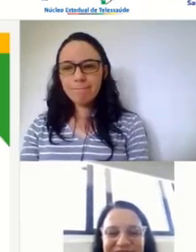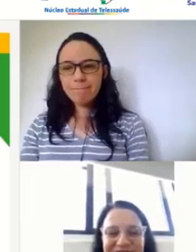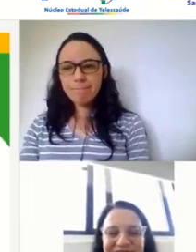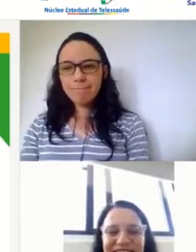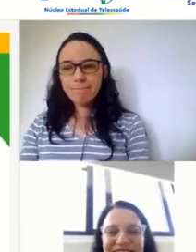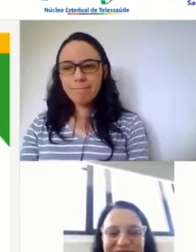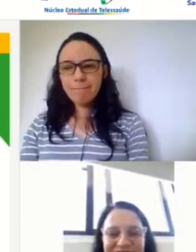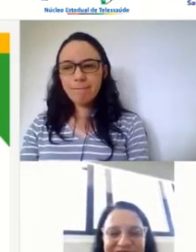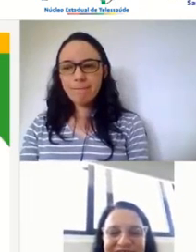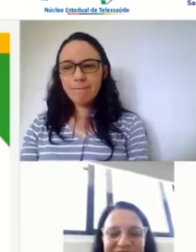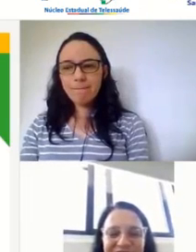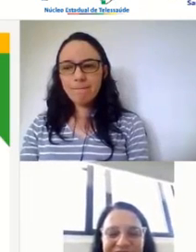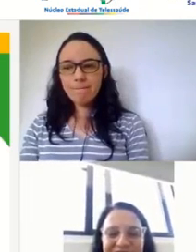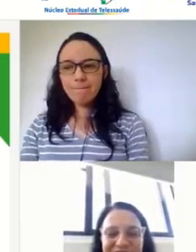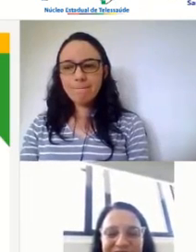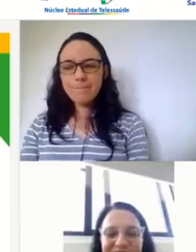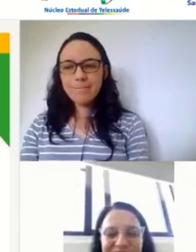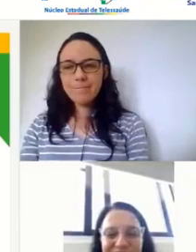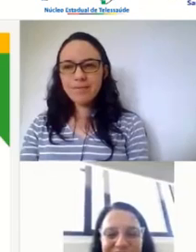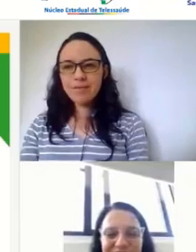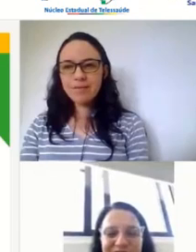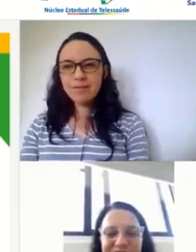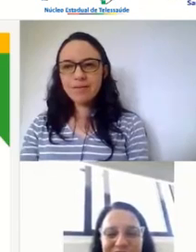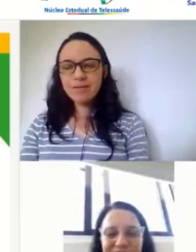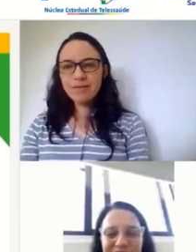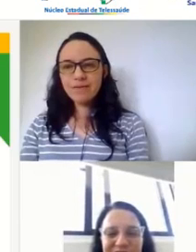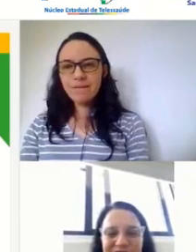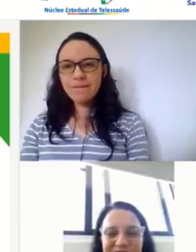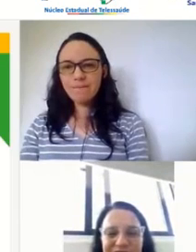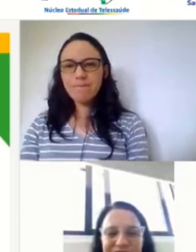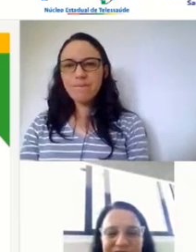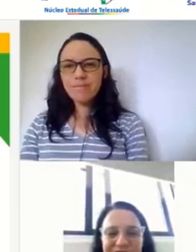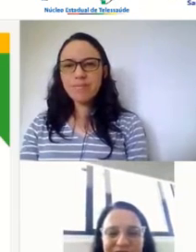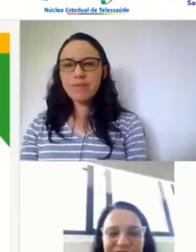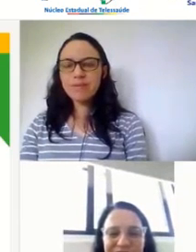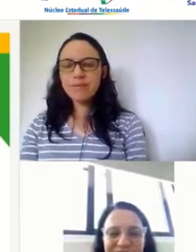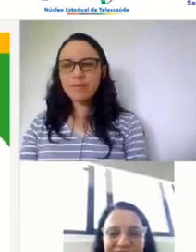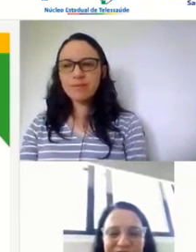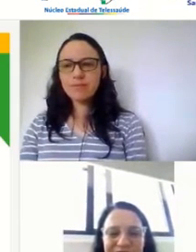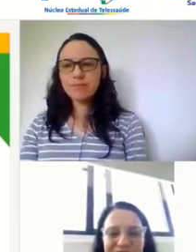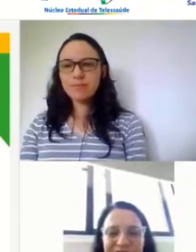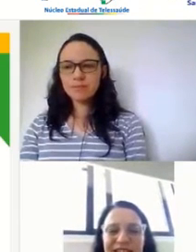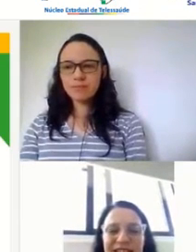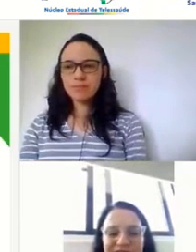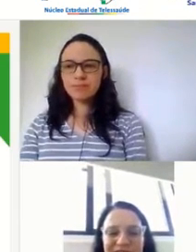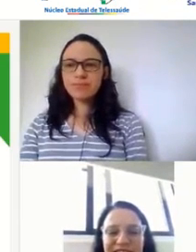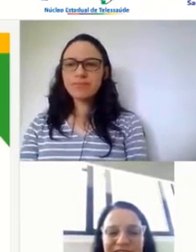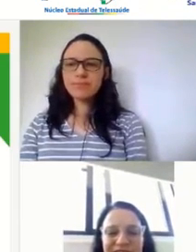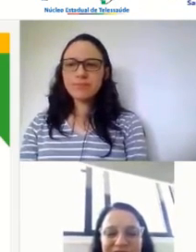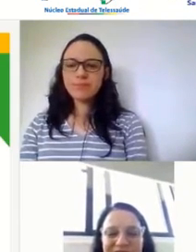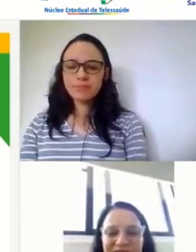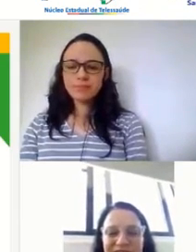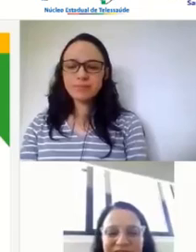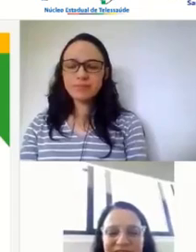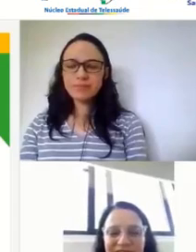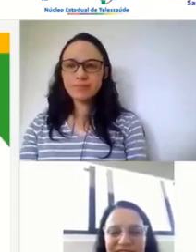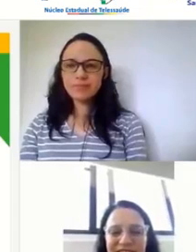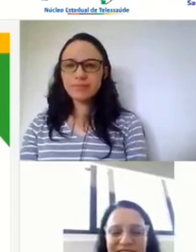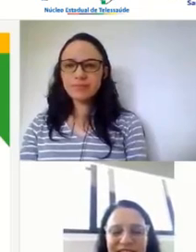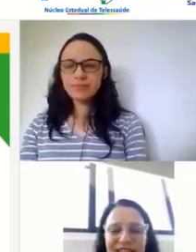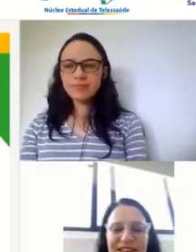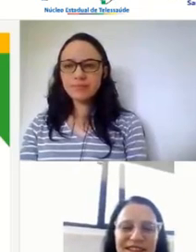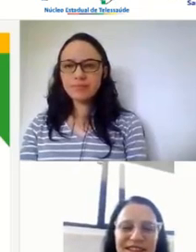deixar contribuição diante de um cenário tão difícil inacreditável mas